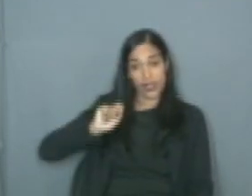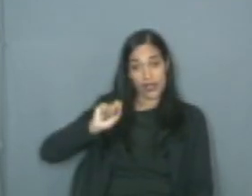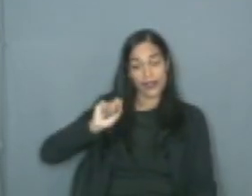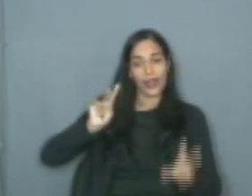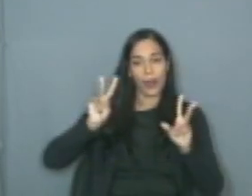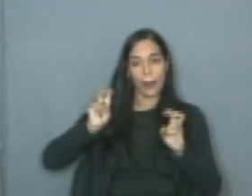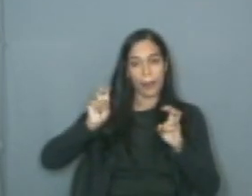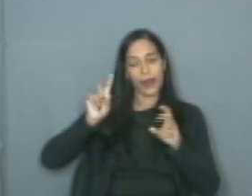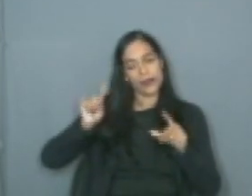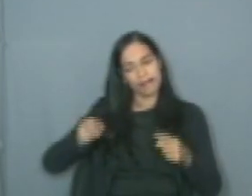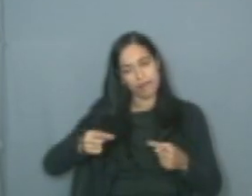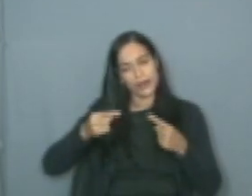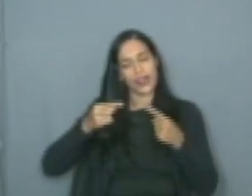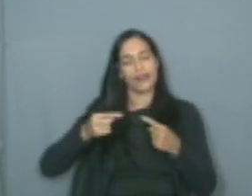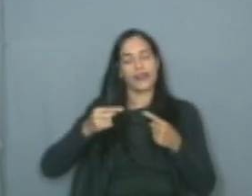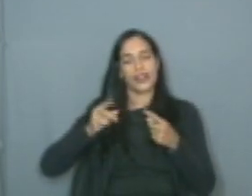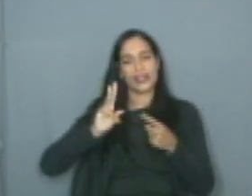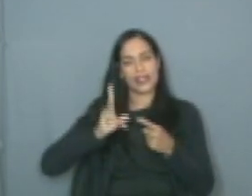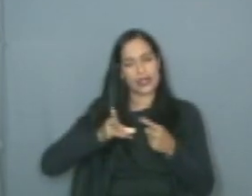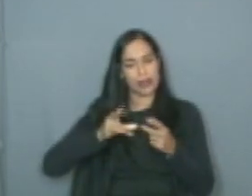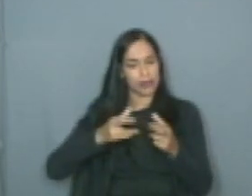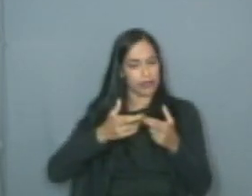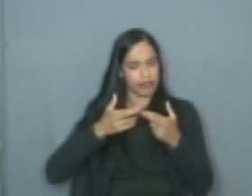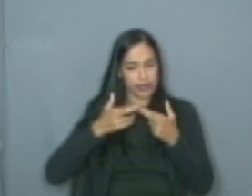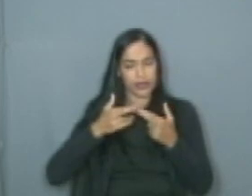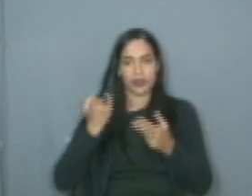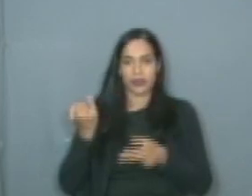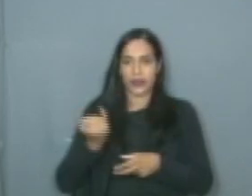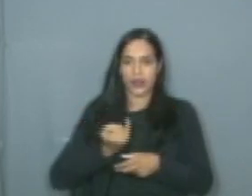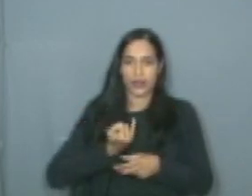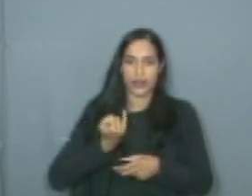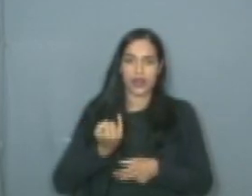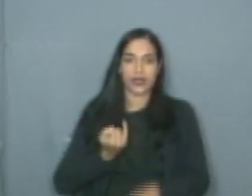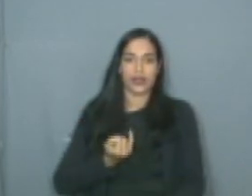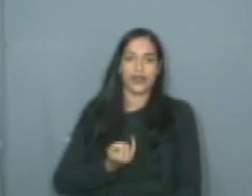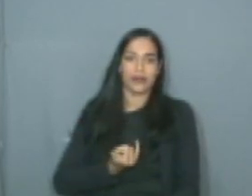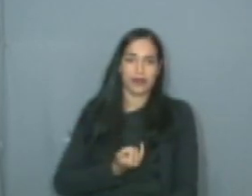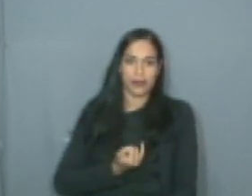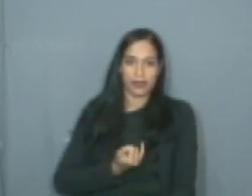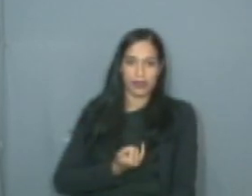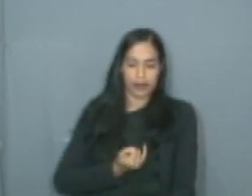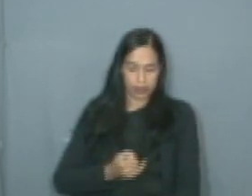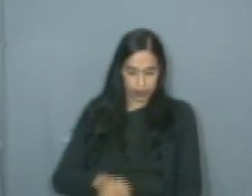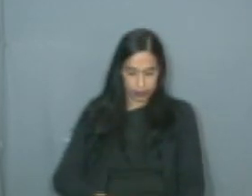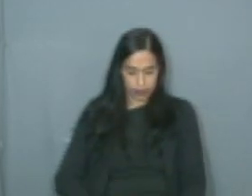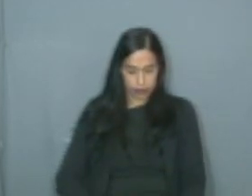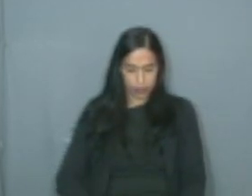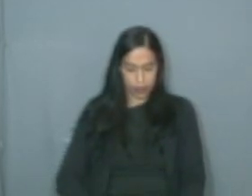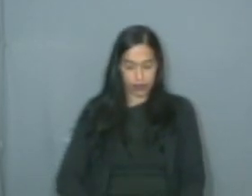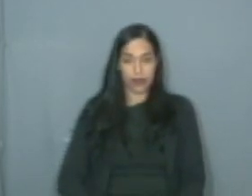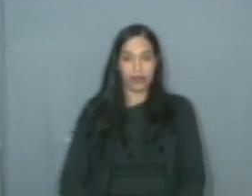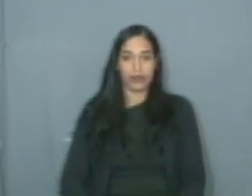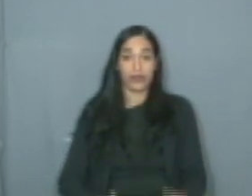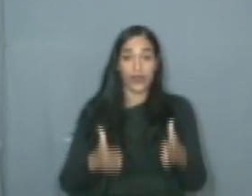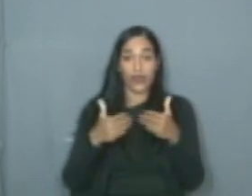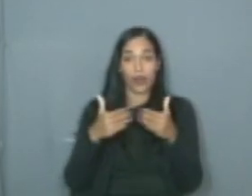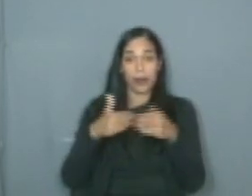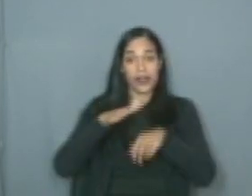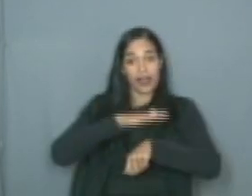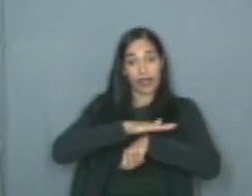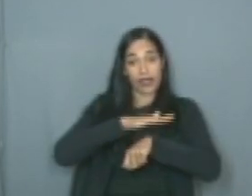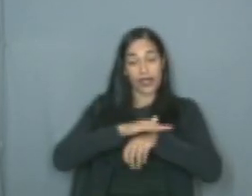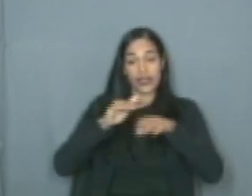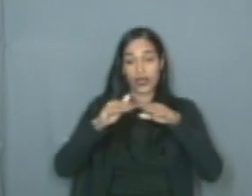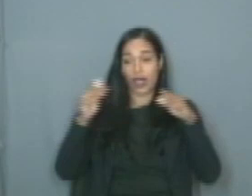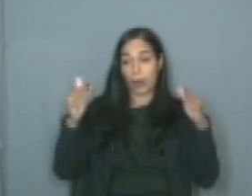muito aqui e traz muitos requerimentos, são muito importantes. Vou pedir aí atenção ao meu gabinete, que está assistindo também agora. Vamos fazer